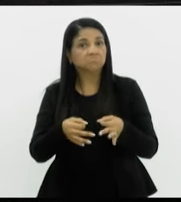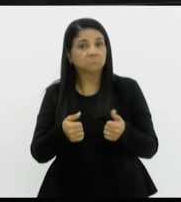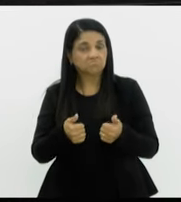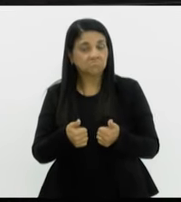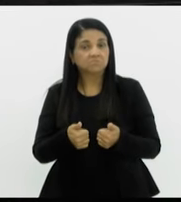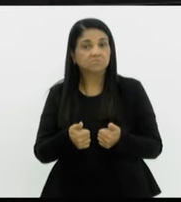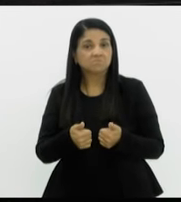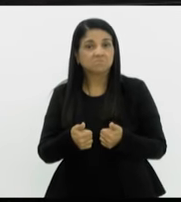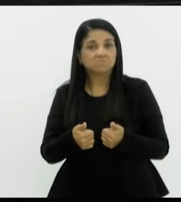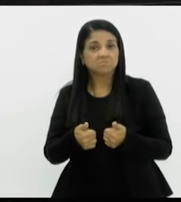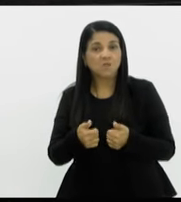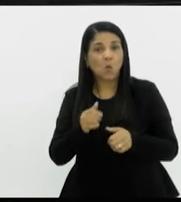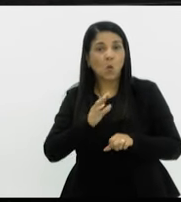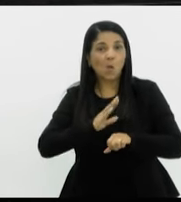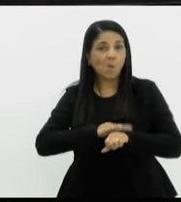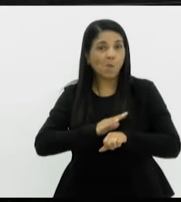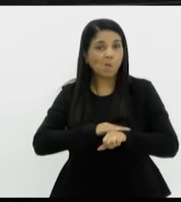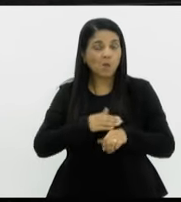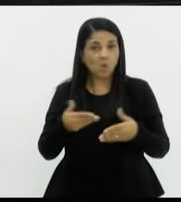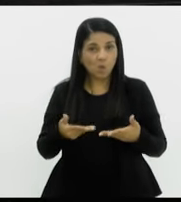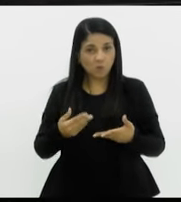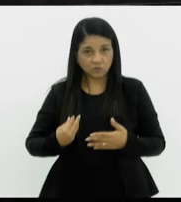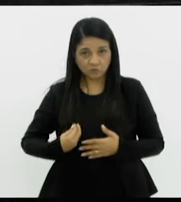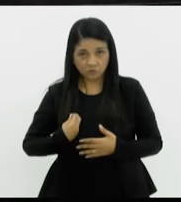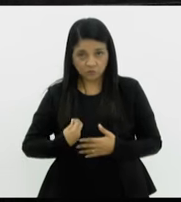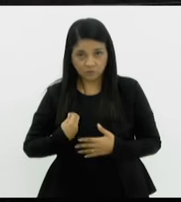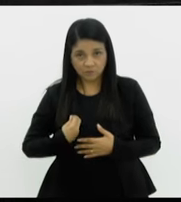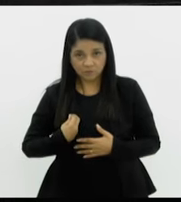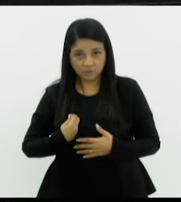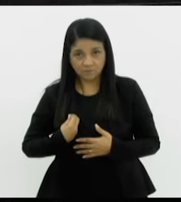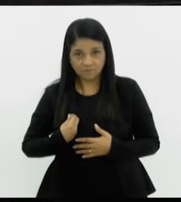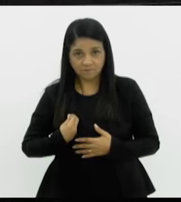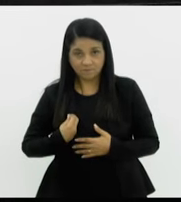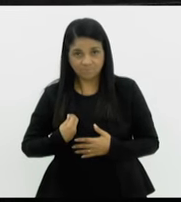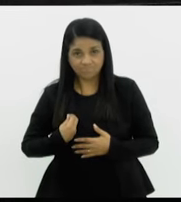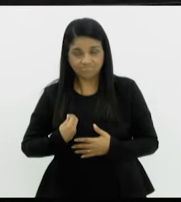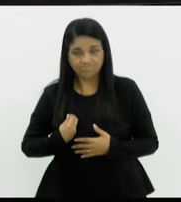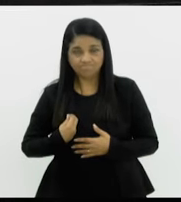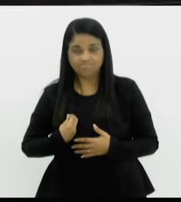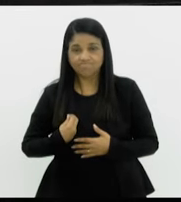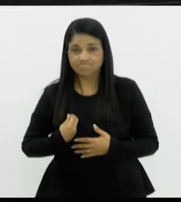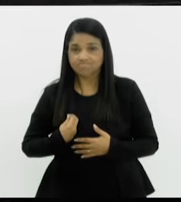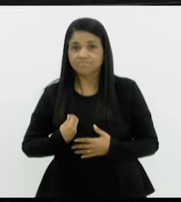Mas o momento que a gente vive hoje é de penúria.